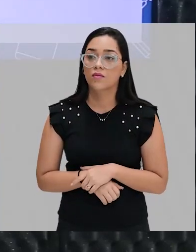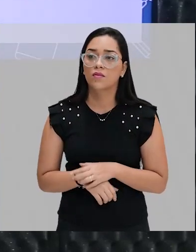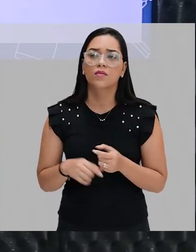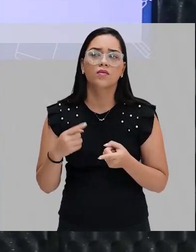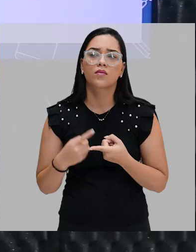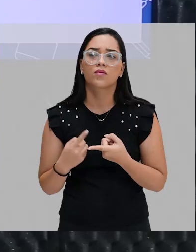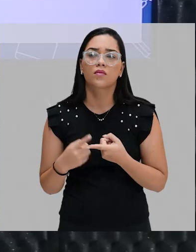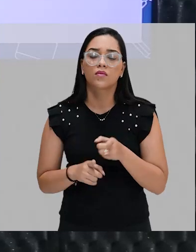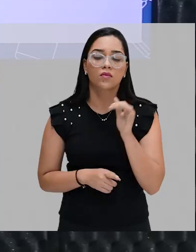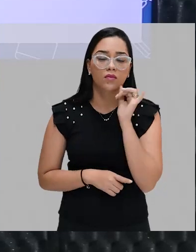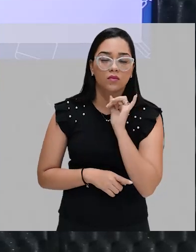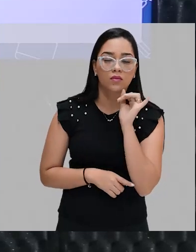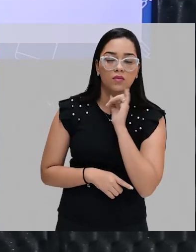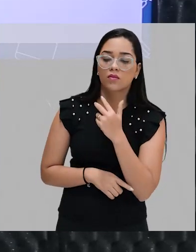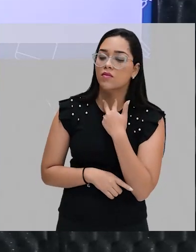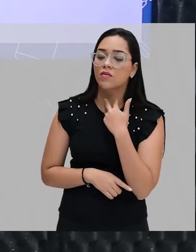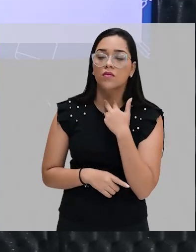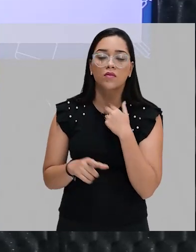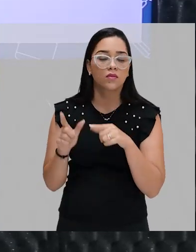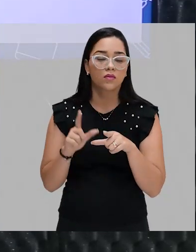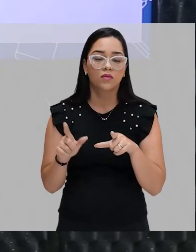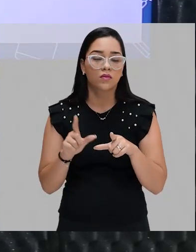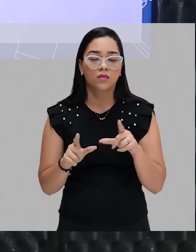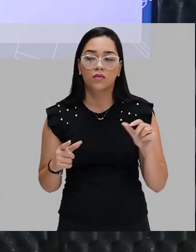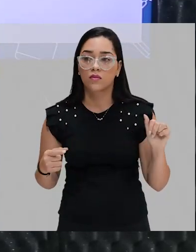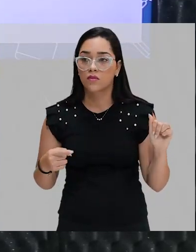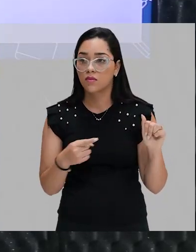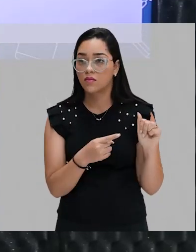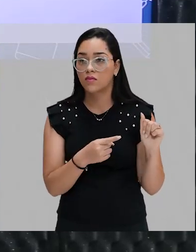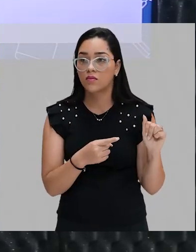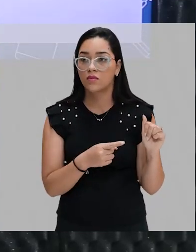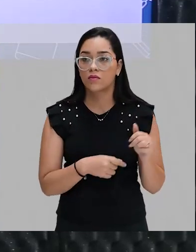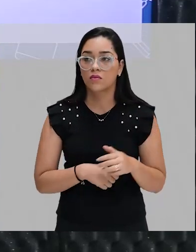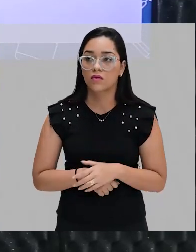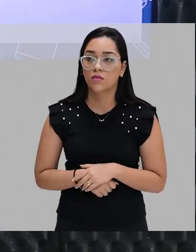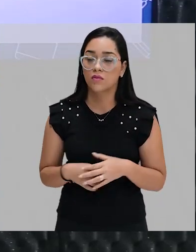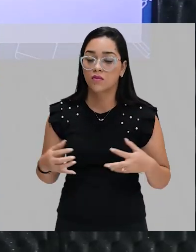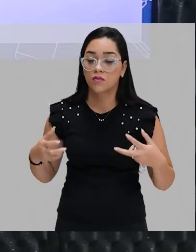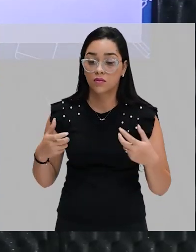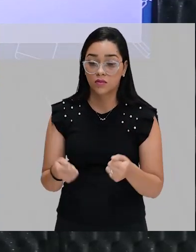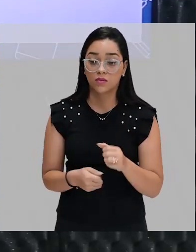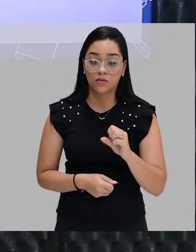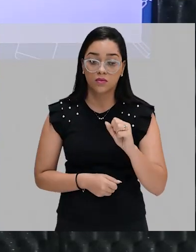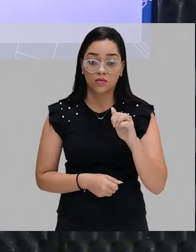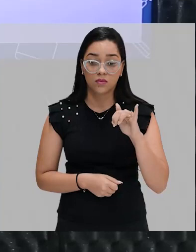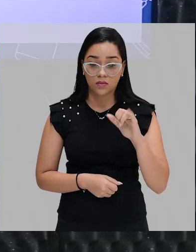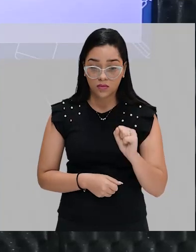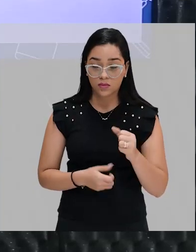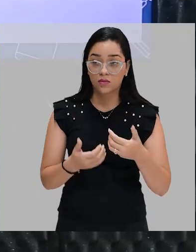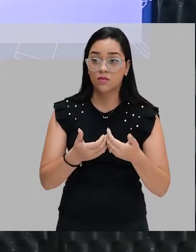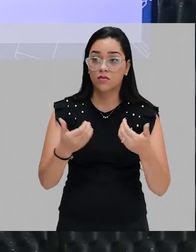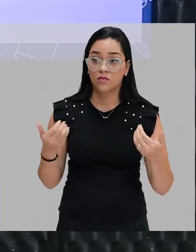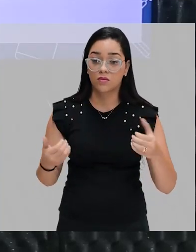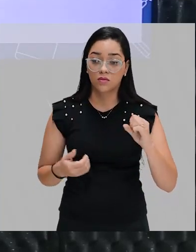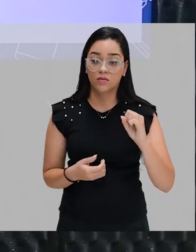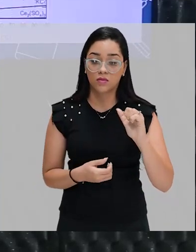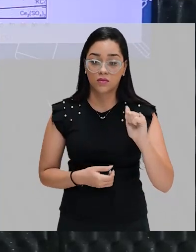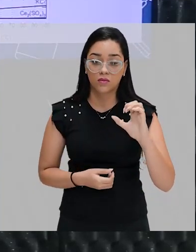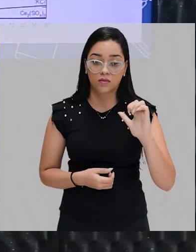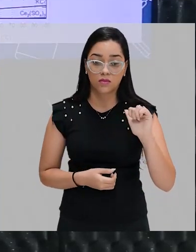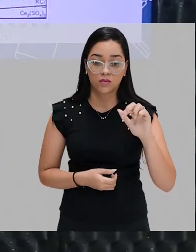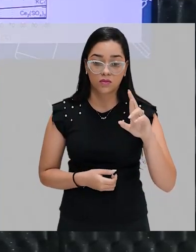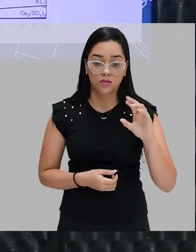Porque, por exemplo, não pode ser a letra A. Ó, todas as substâncias químicas são sais, com exceção da